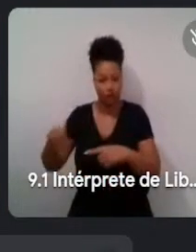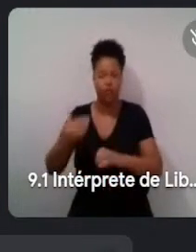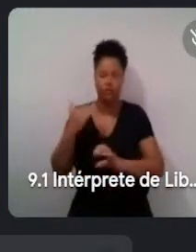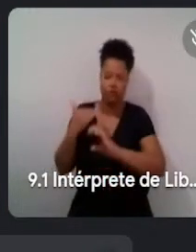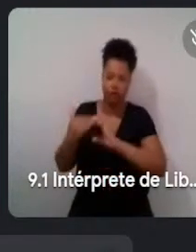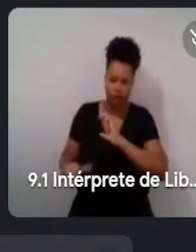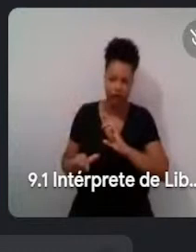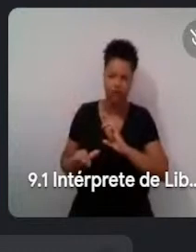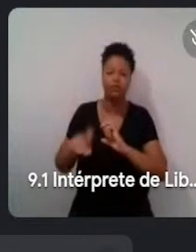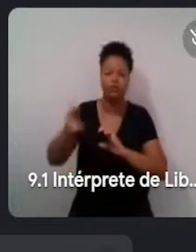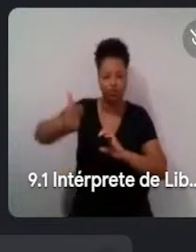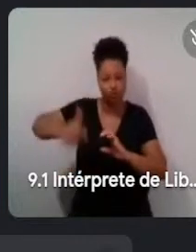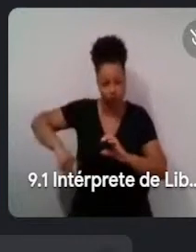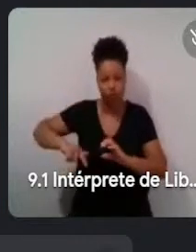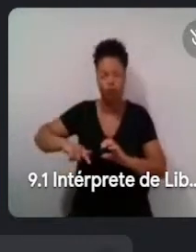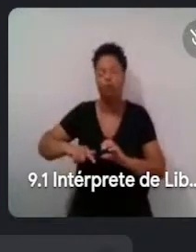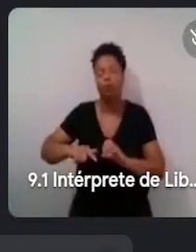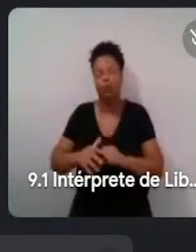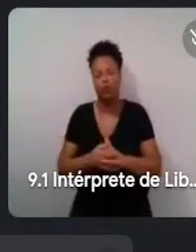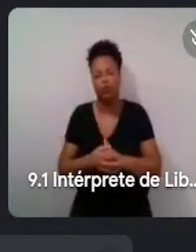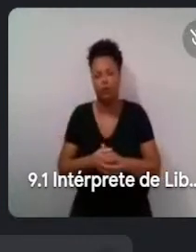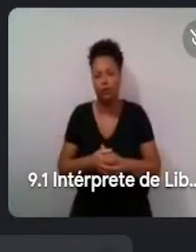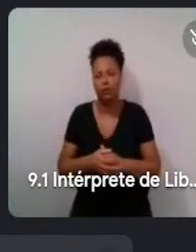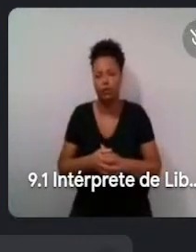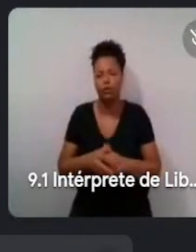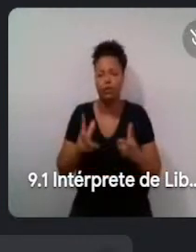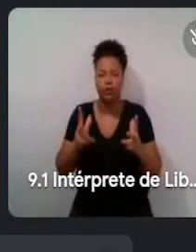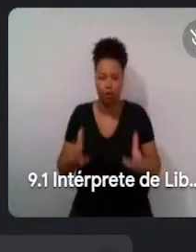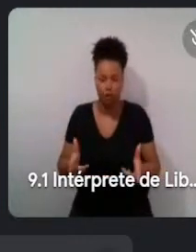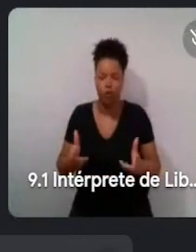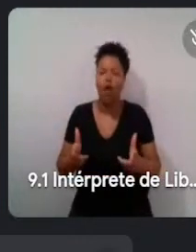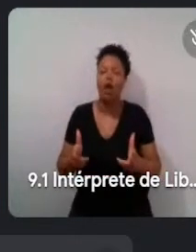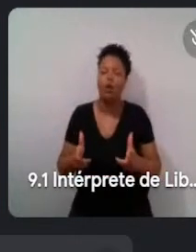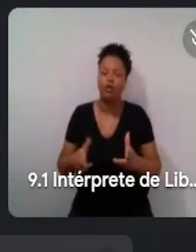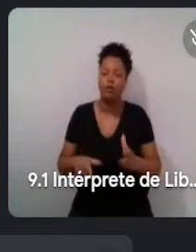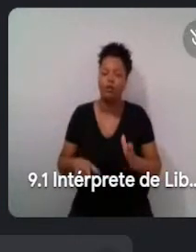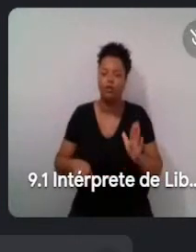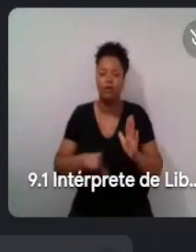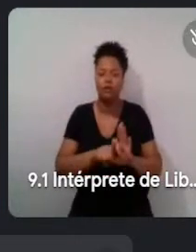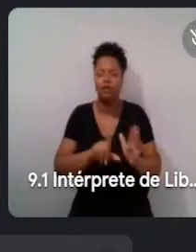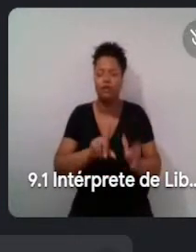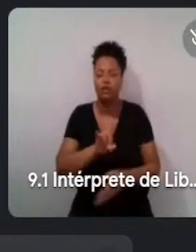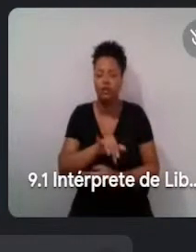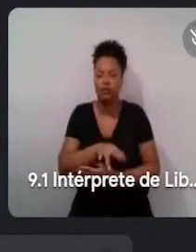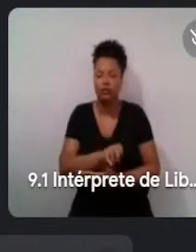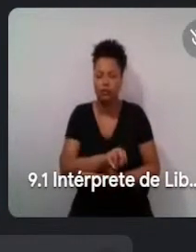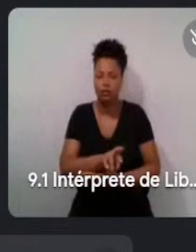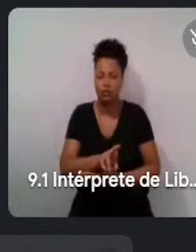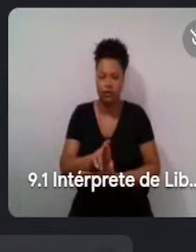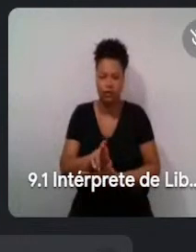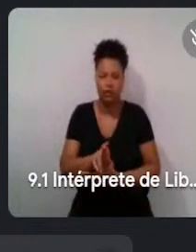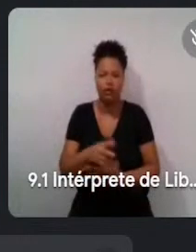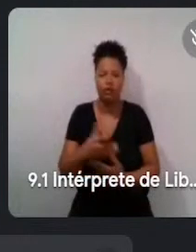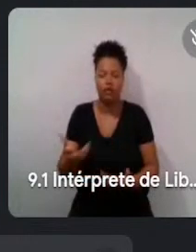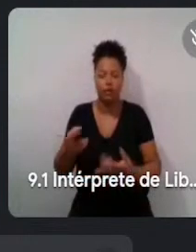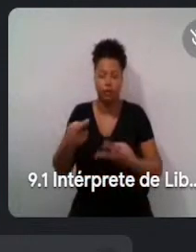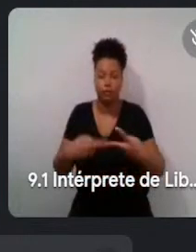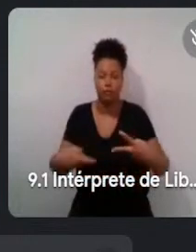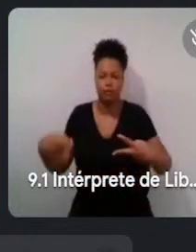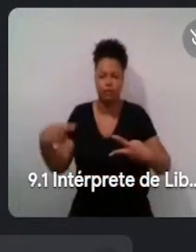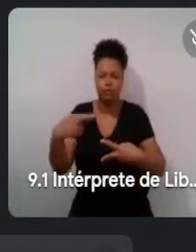e-mail e validamente, assim como havia acontecido em relação à liminar. Em relação ao recurso, senhor presidente,